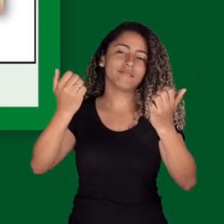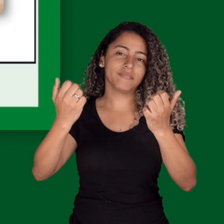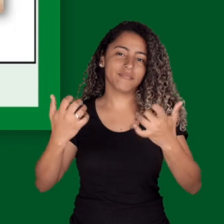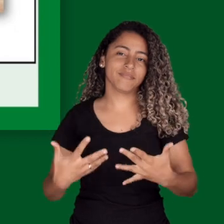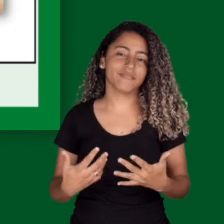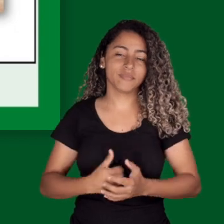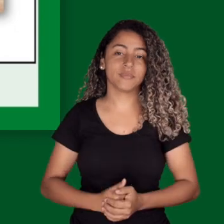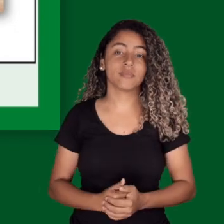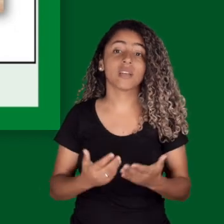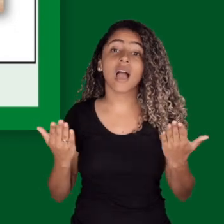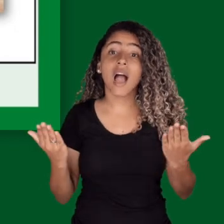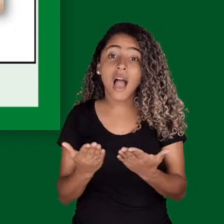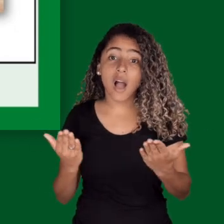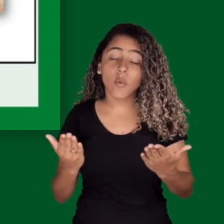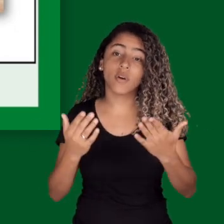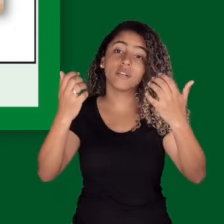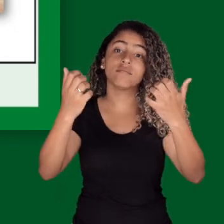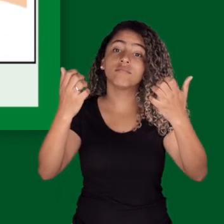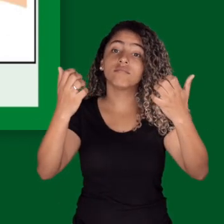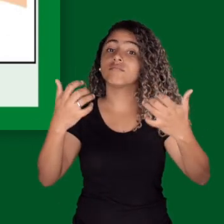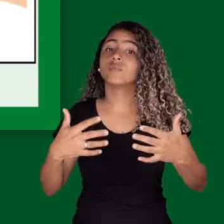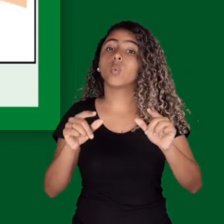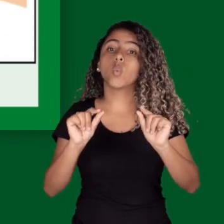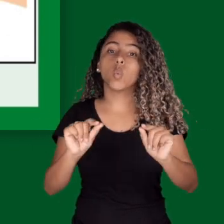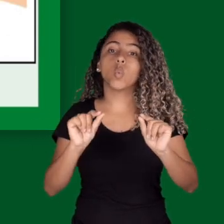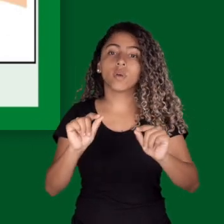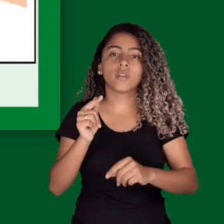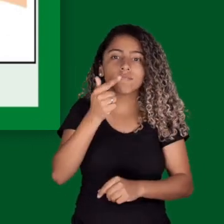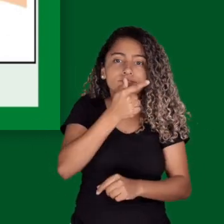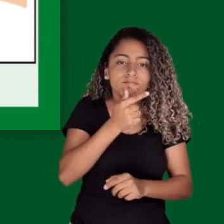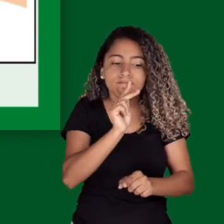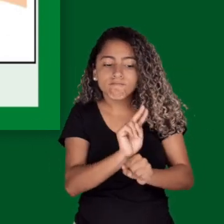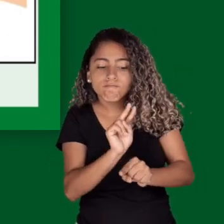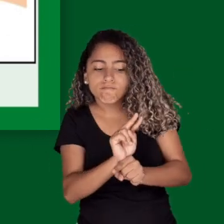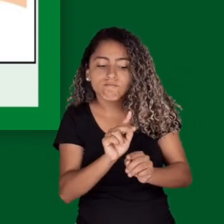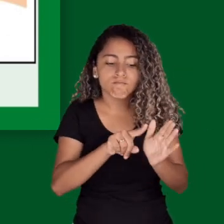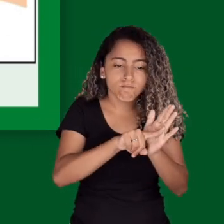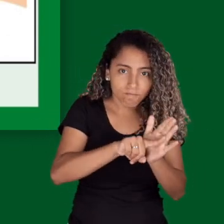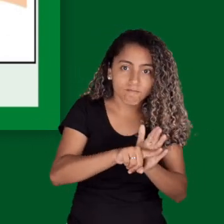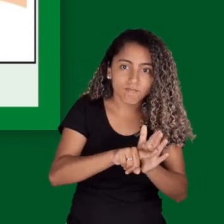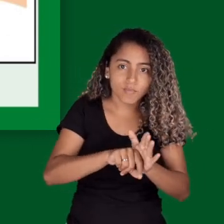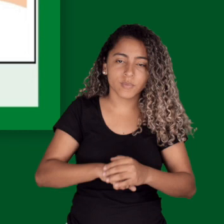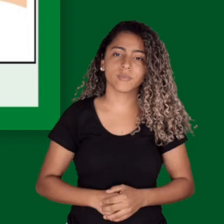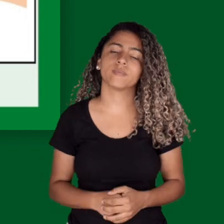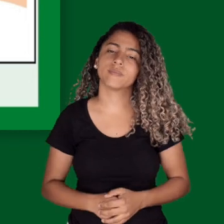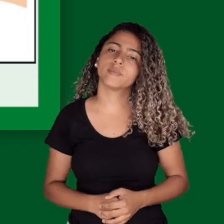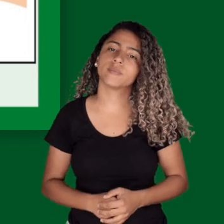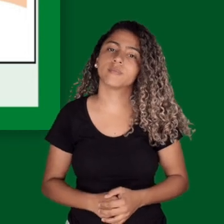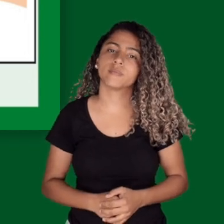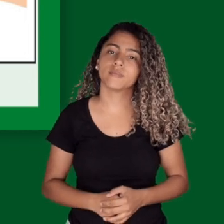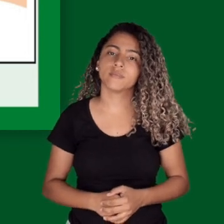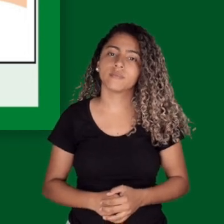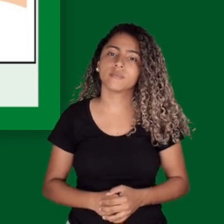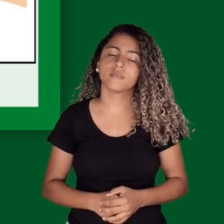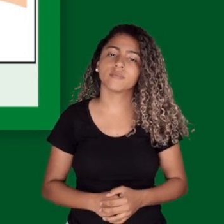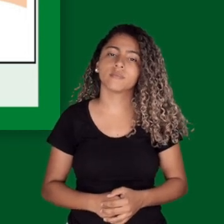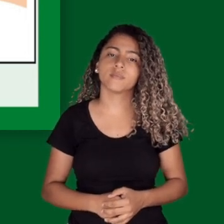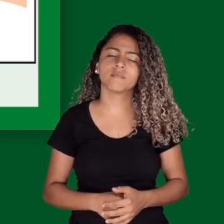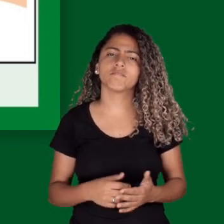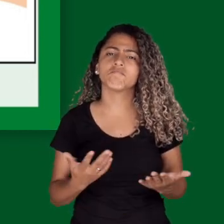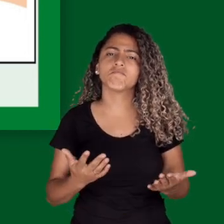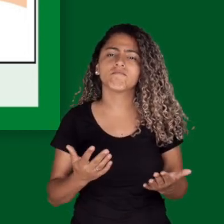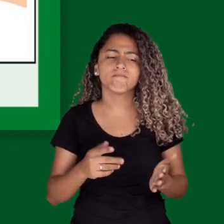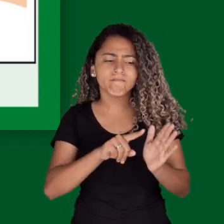na frente. Então, a gente agora vai se atentar para a parte da monitorização da glicemia. O que consiste,